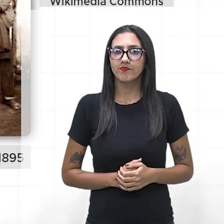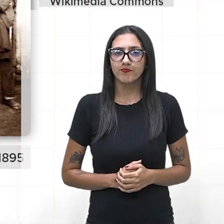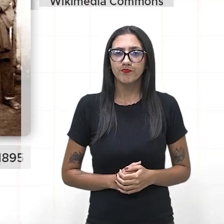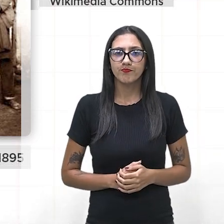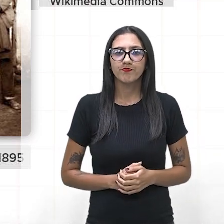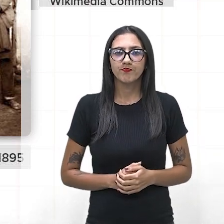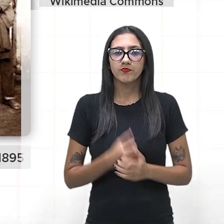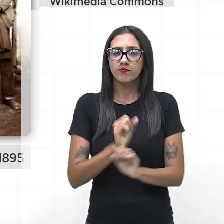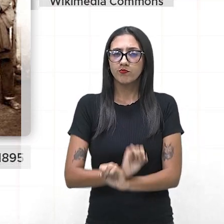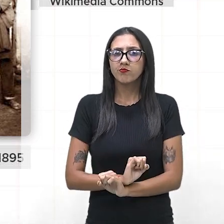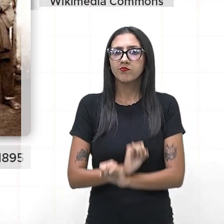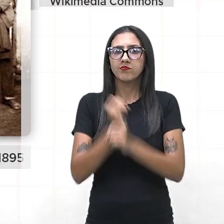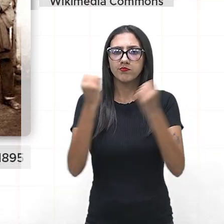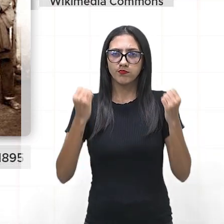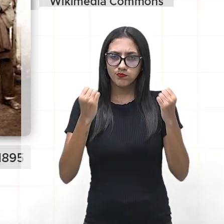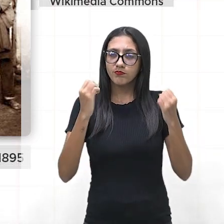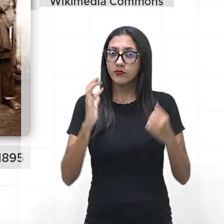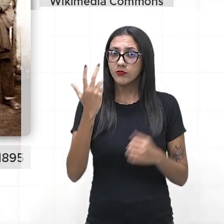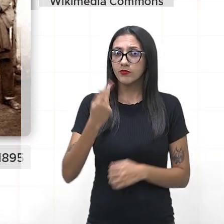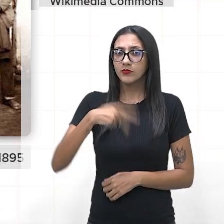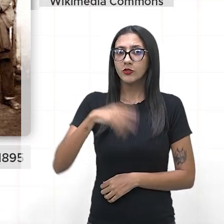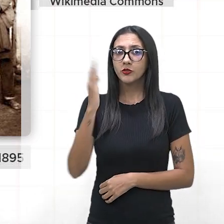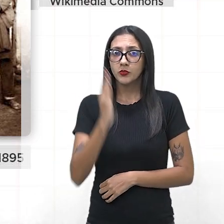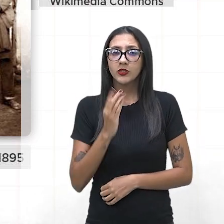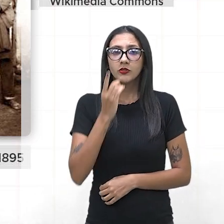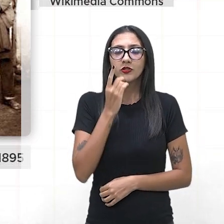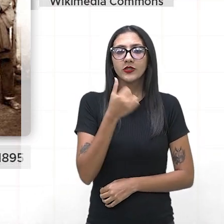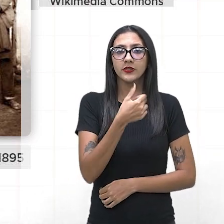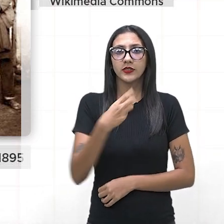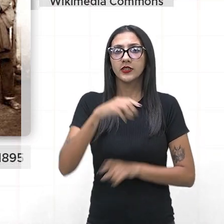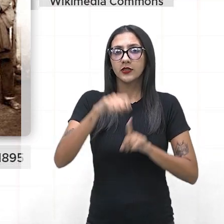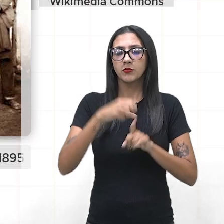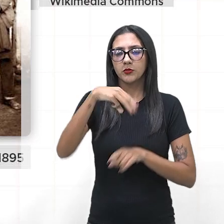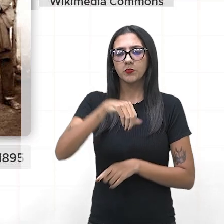escravidão, que aconteceu no Brasil em 13 de maio de